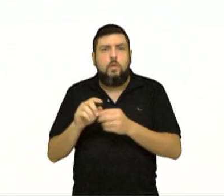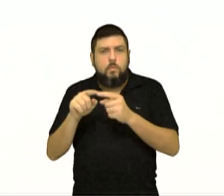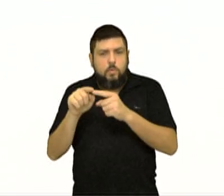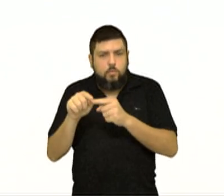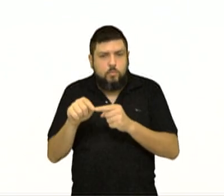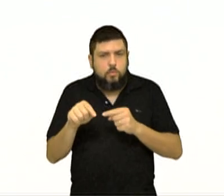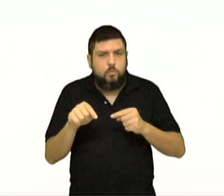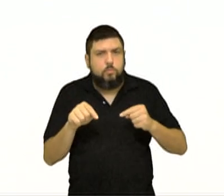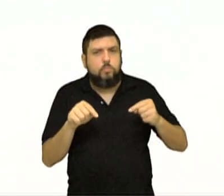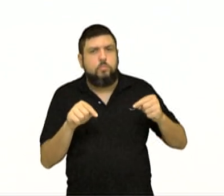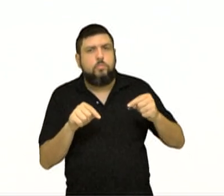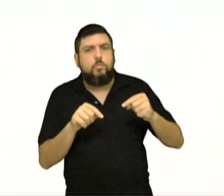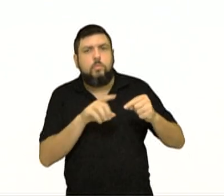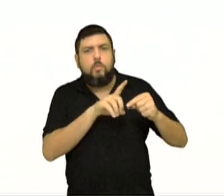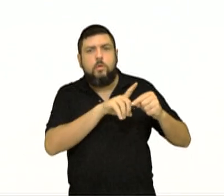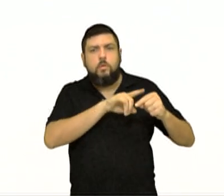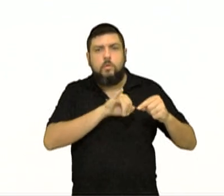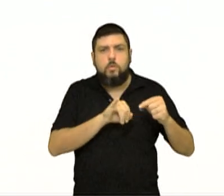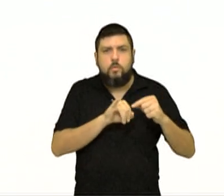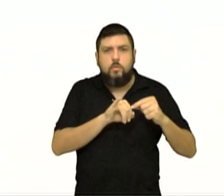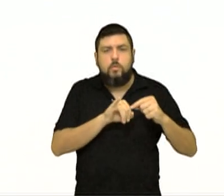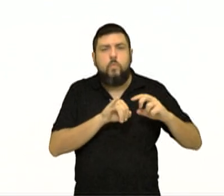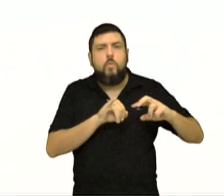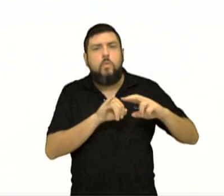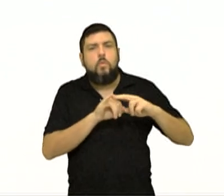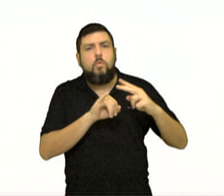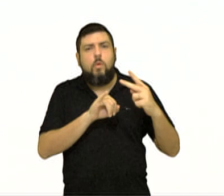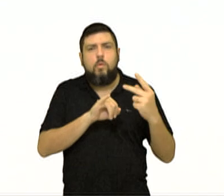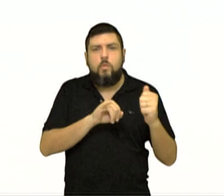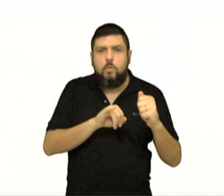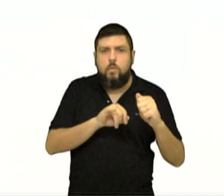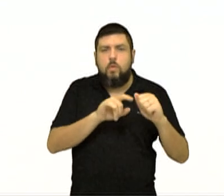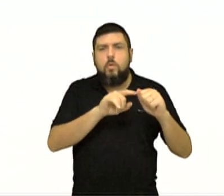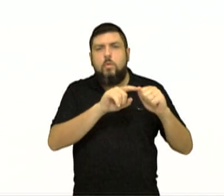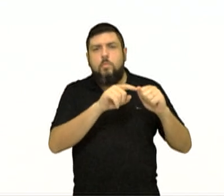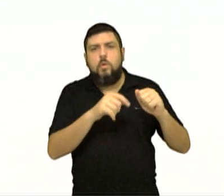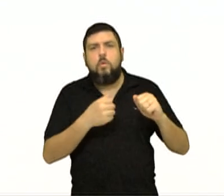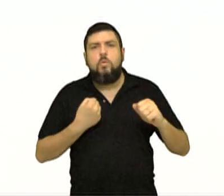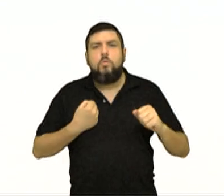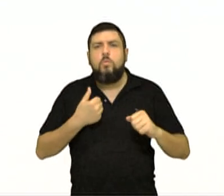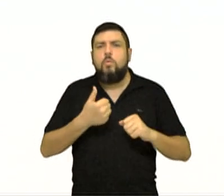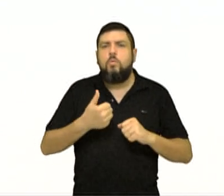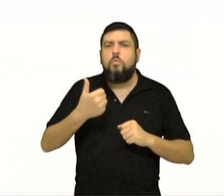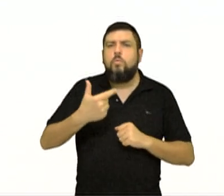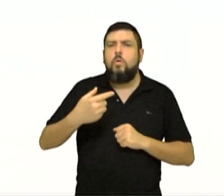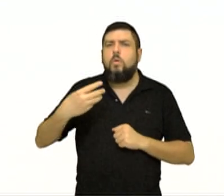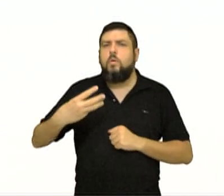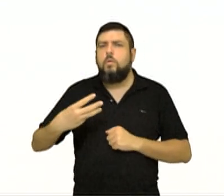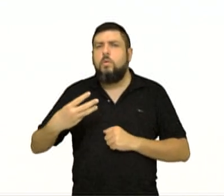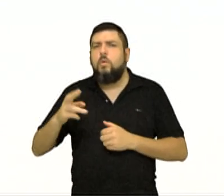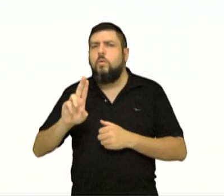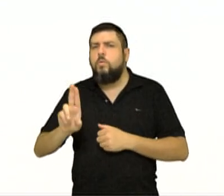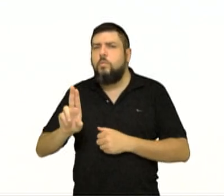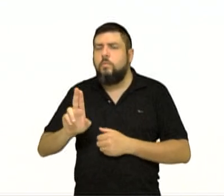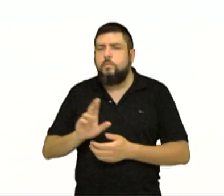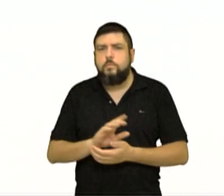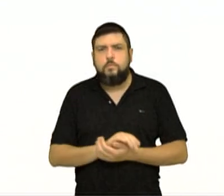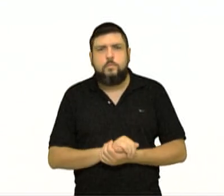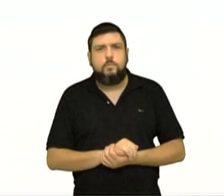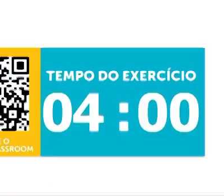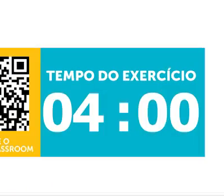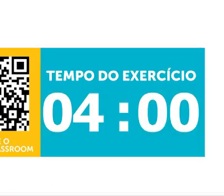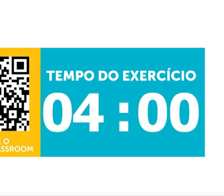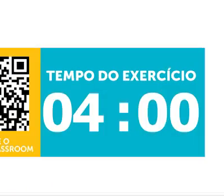lá para um adulto diploide. Então, respectivamente, o que significa número 1, número 2 e número 3 nesse processo. Já voltamos.